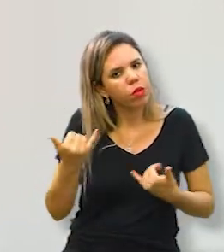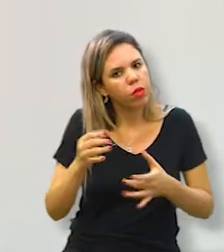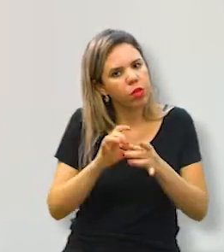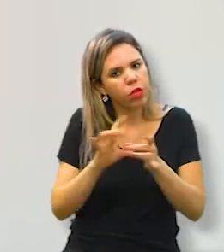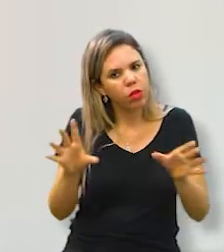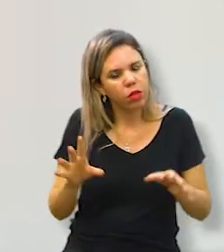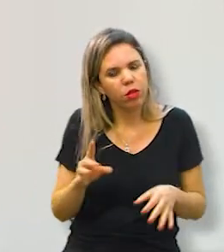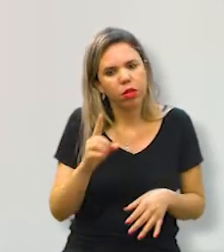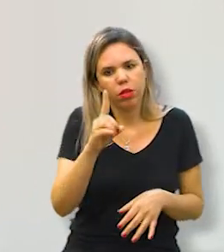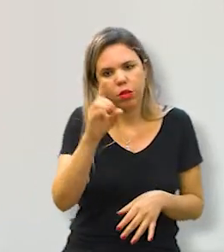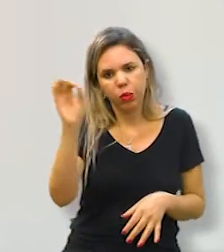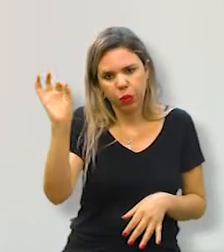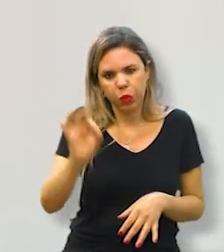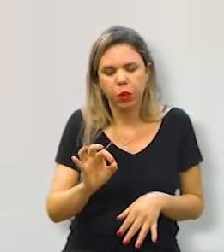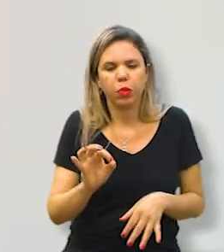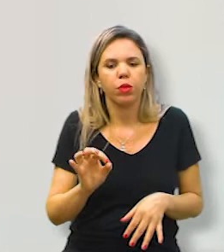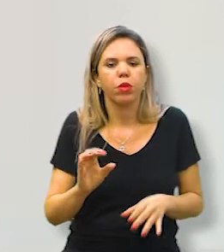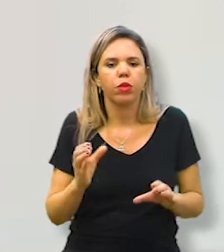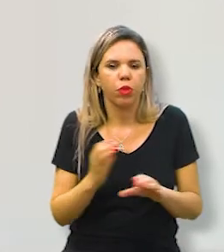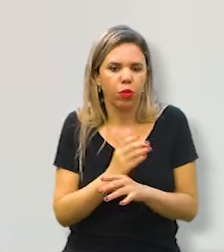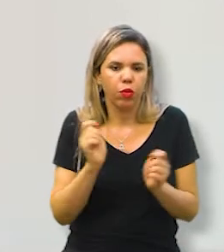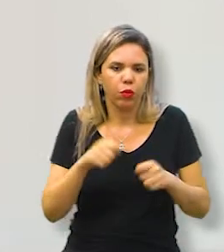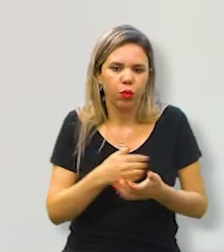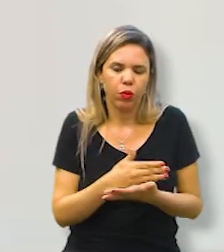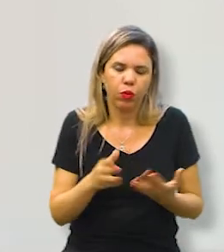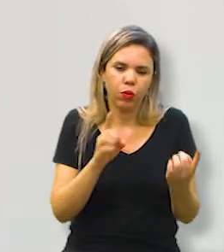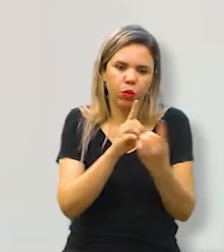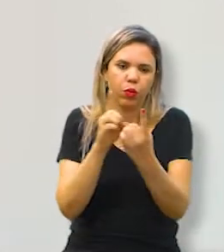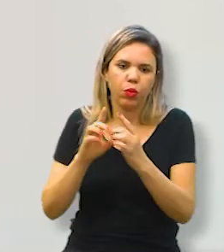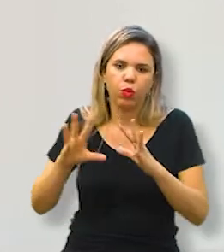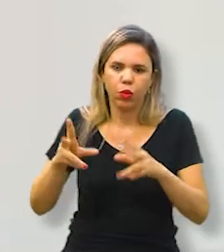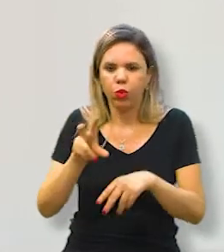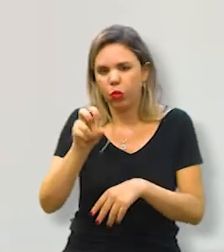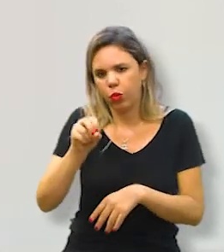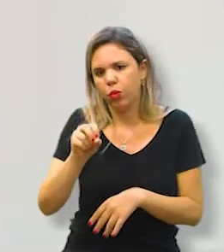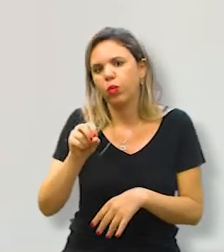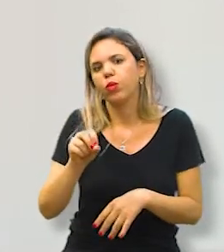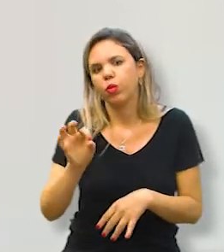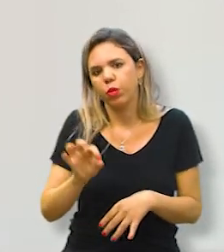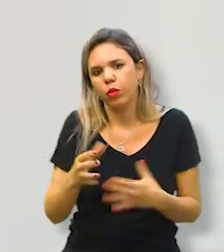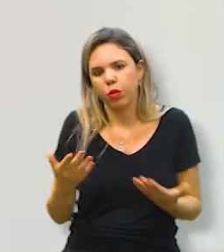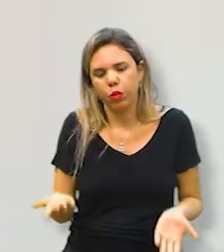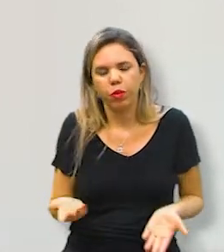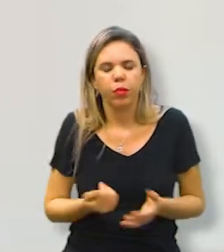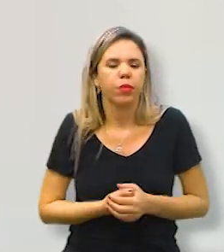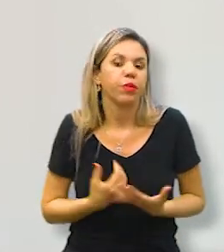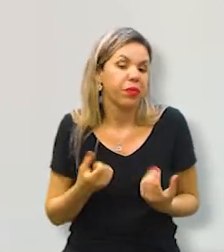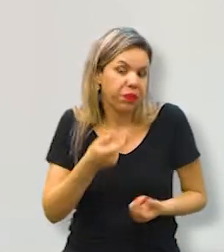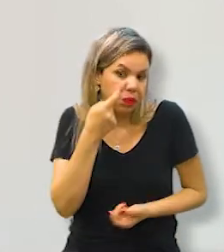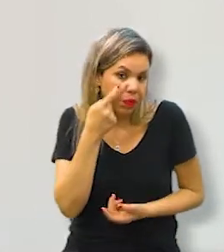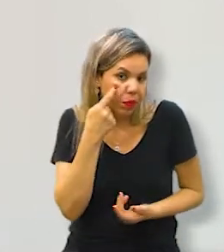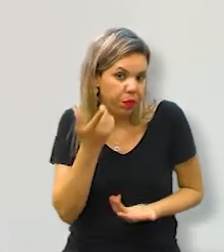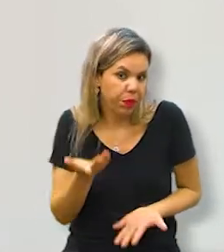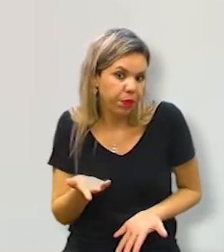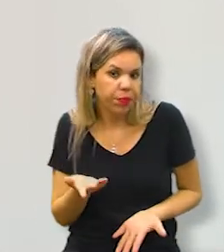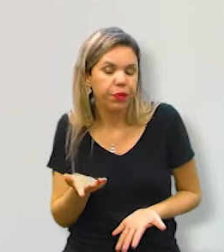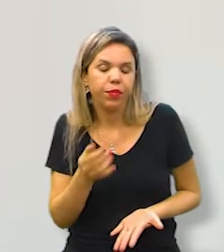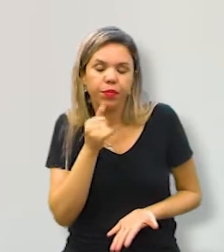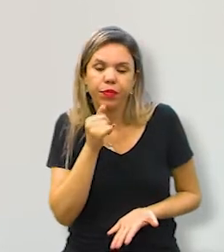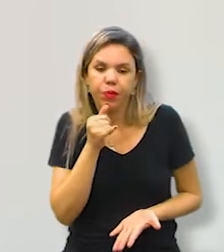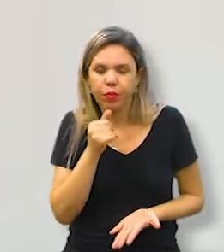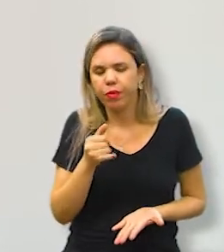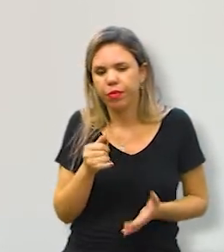liberado 100%, quer dizer, eu vou poder começar a atender os 50. Vamos ver